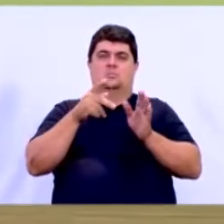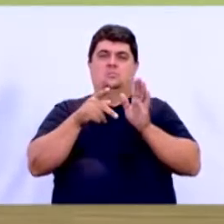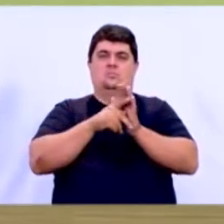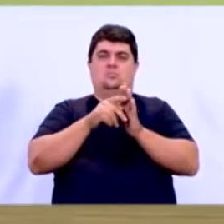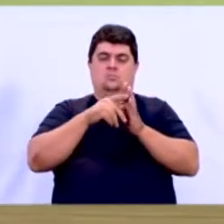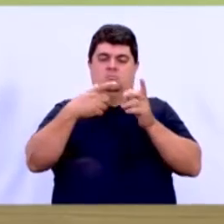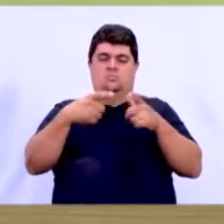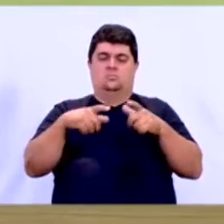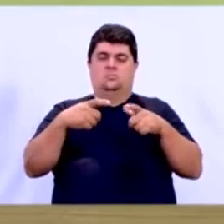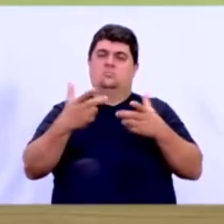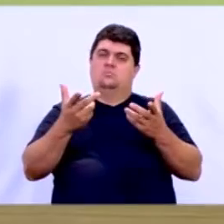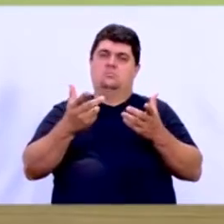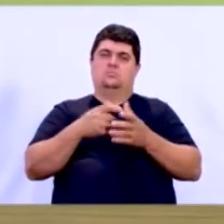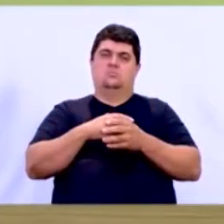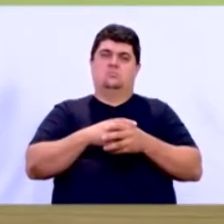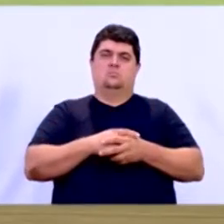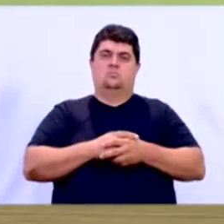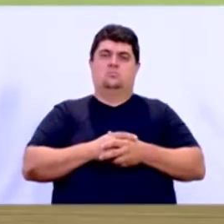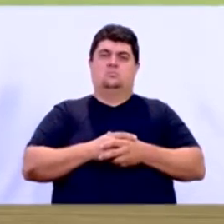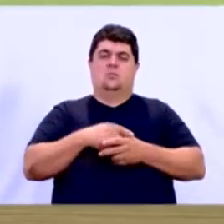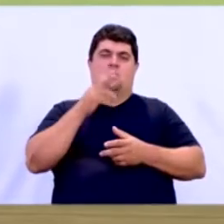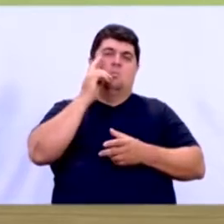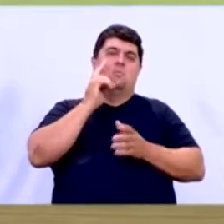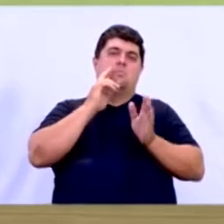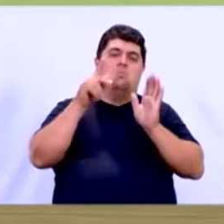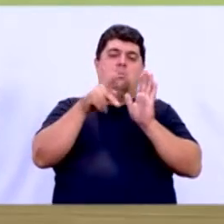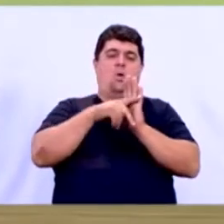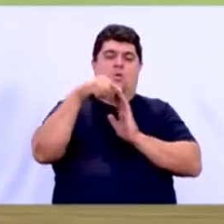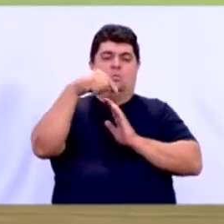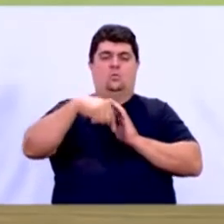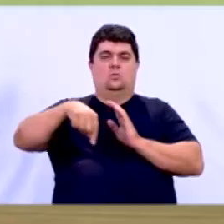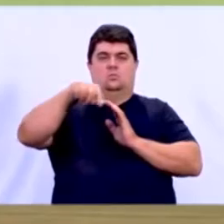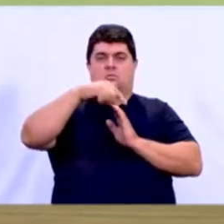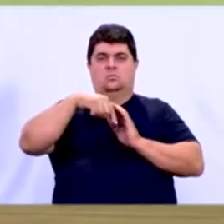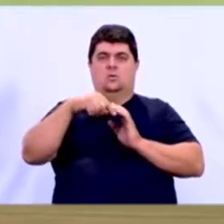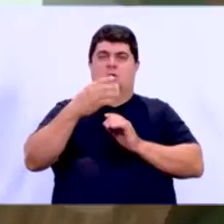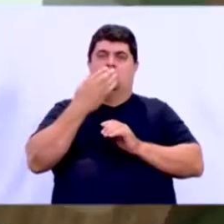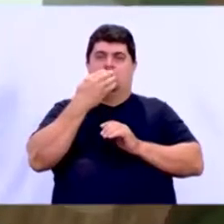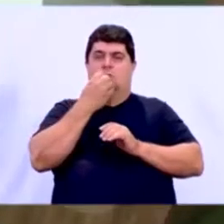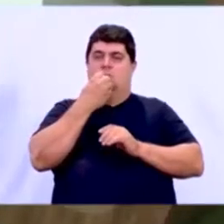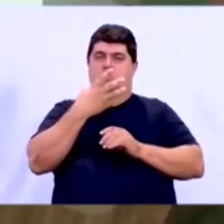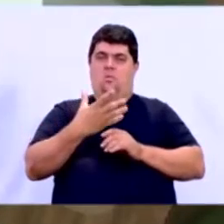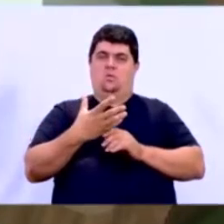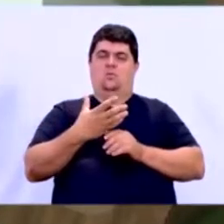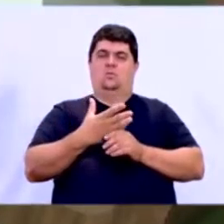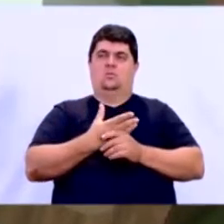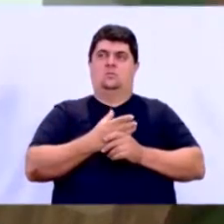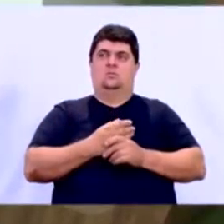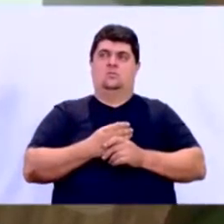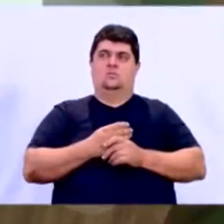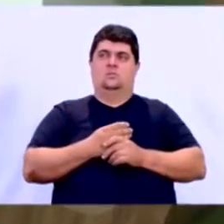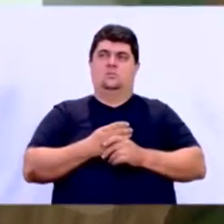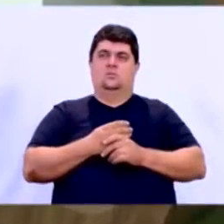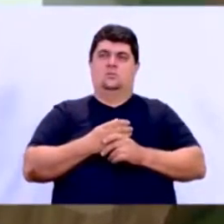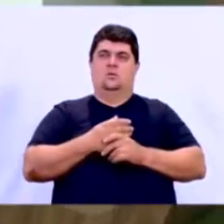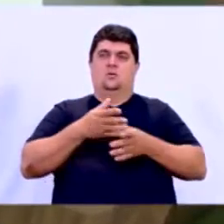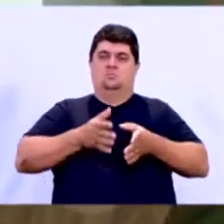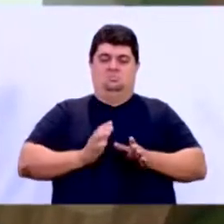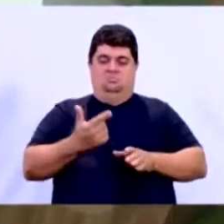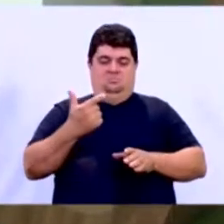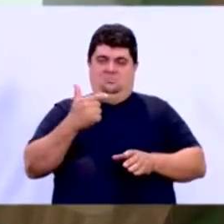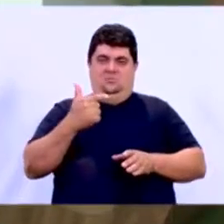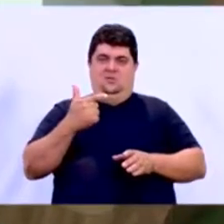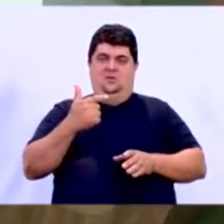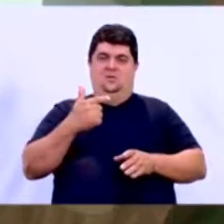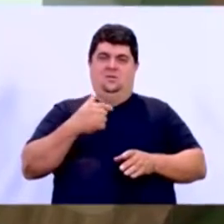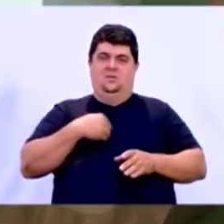trabalhar com aspectos regionais da cozinha aqui rondoniense, né? Que a comida aqui é muito boa, muito né, boa. professor? A gente que não somos naturais de Rondônia,